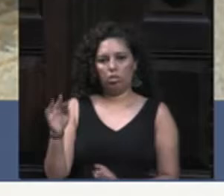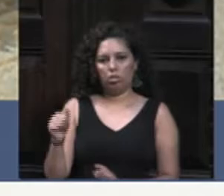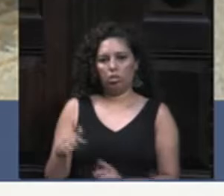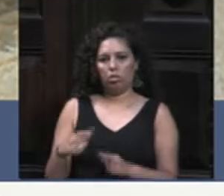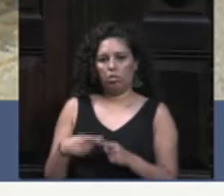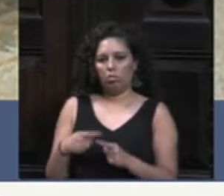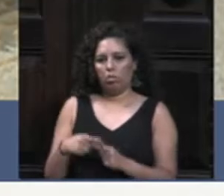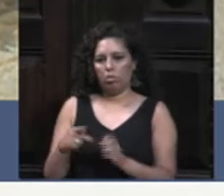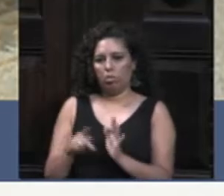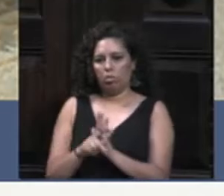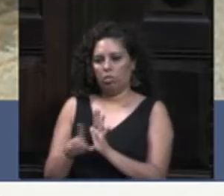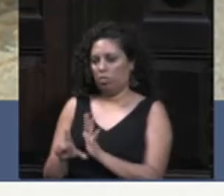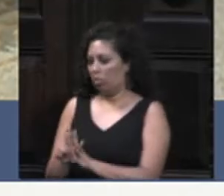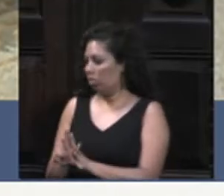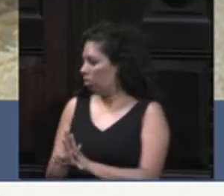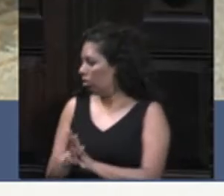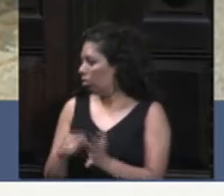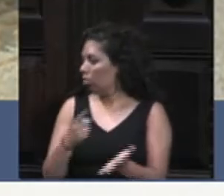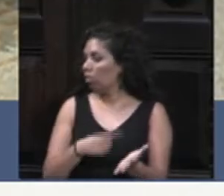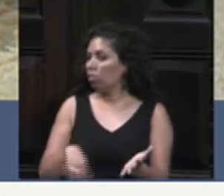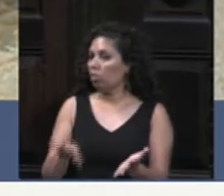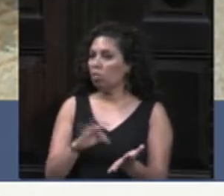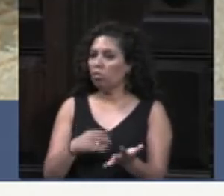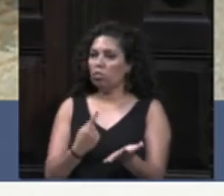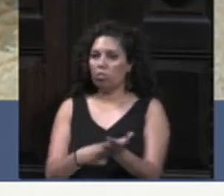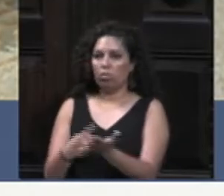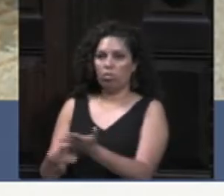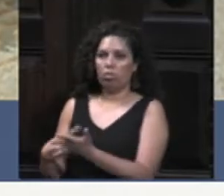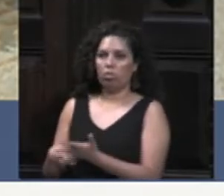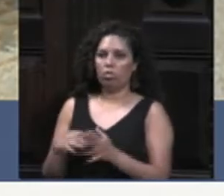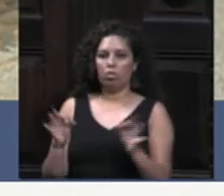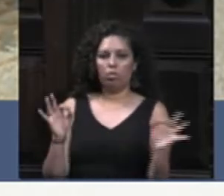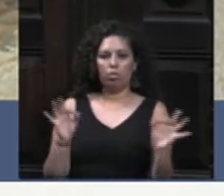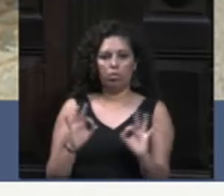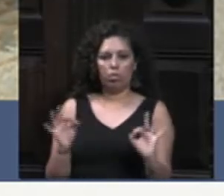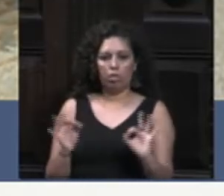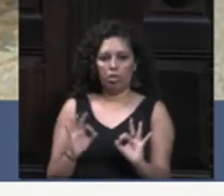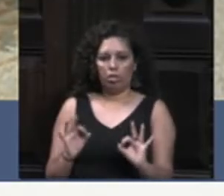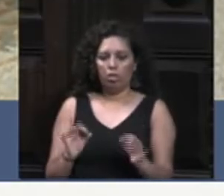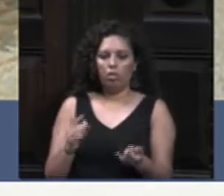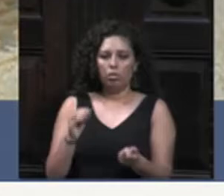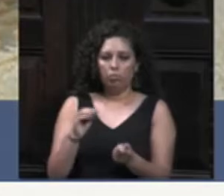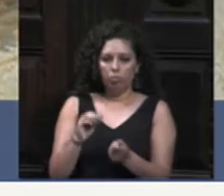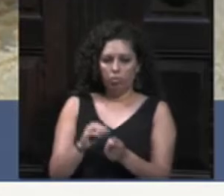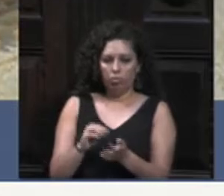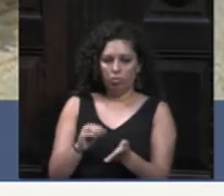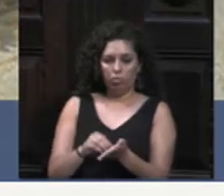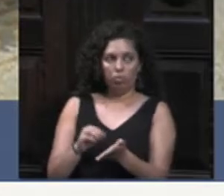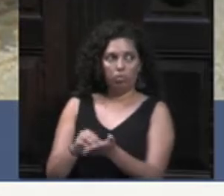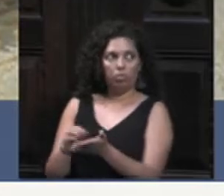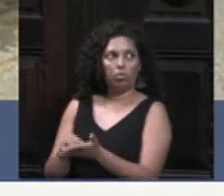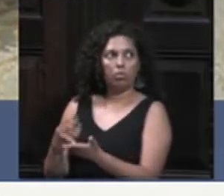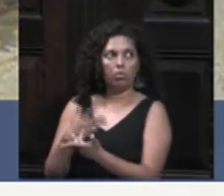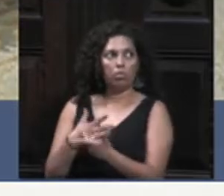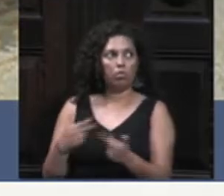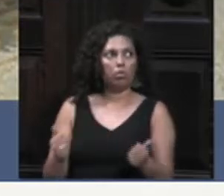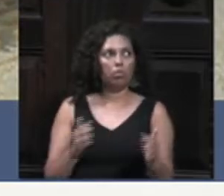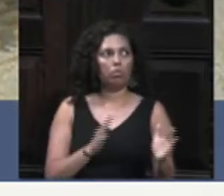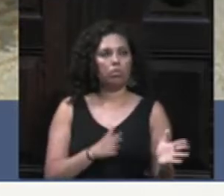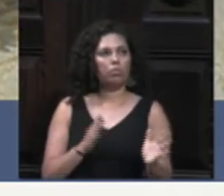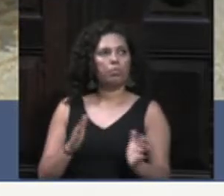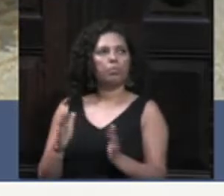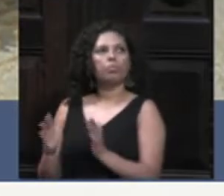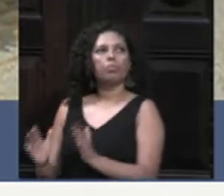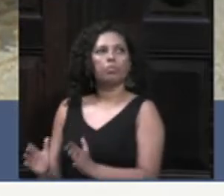projeto longe de ter acordo. E faria com que pedíssemos verificação de quórum, que cairia toda a pauta. Agradeço o bom senso